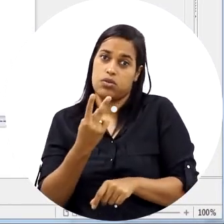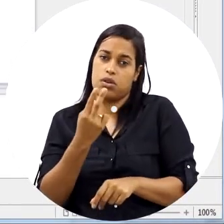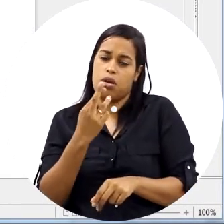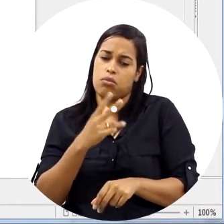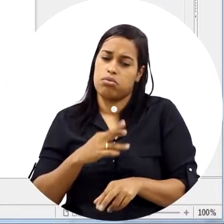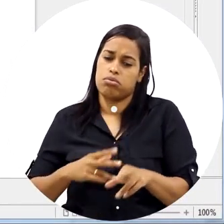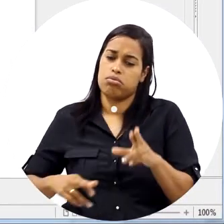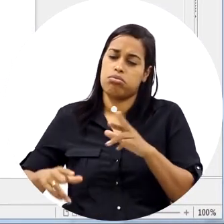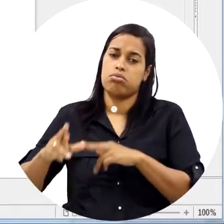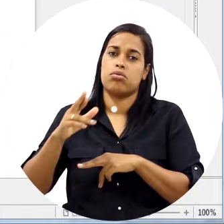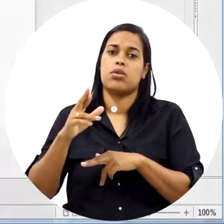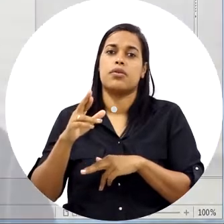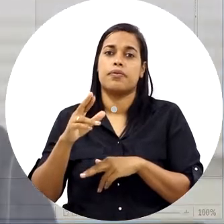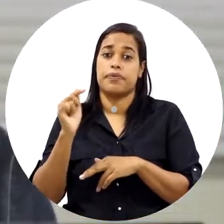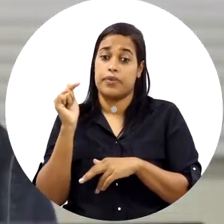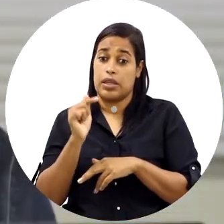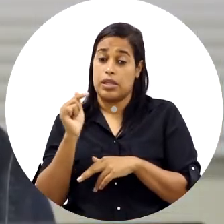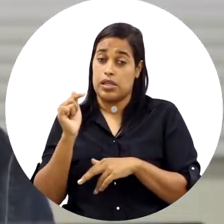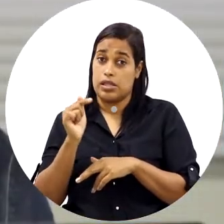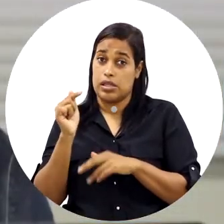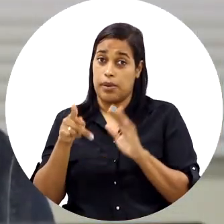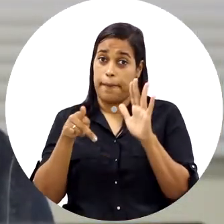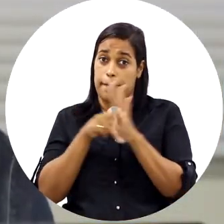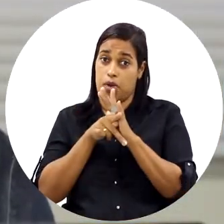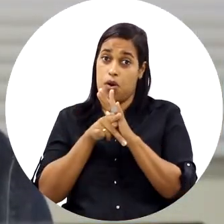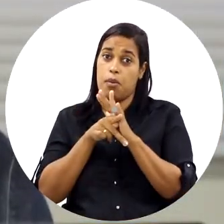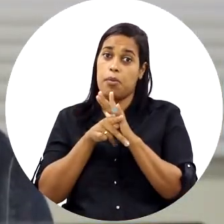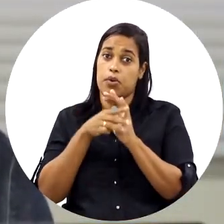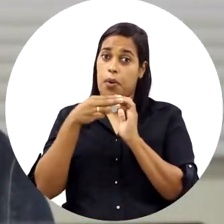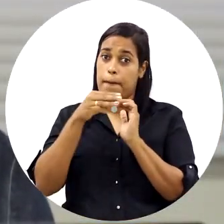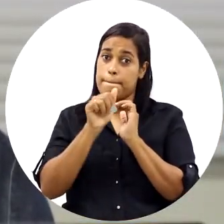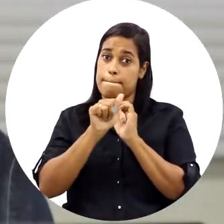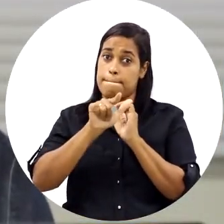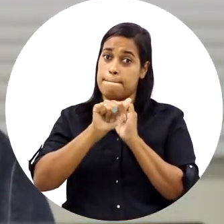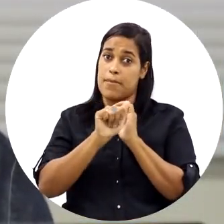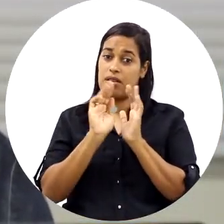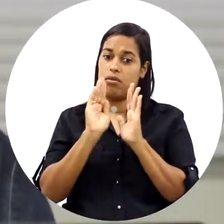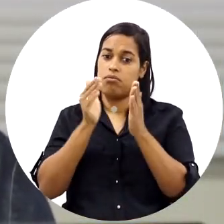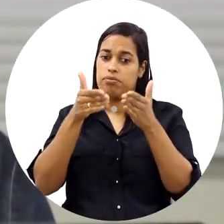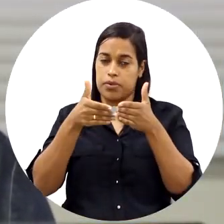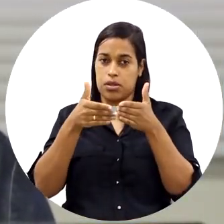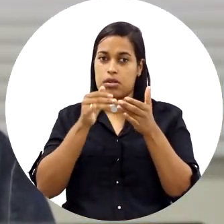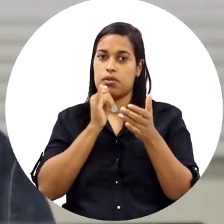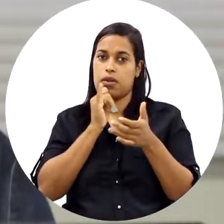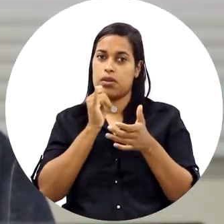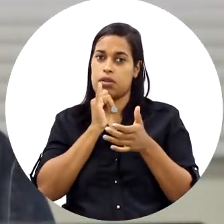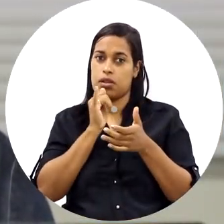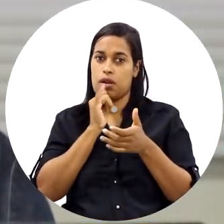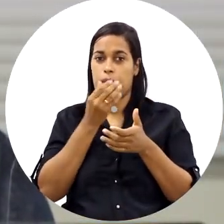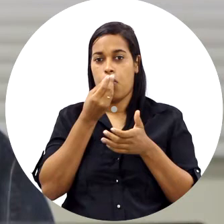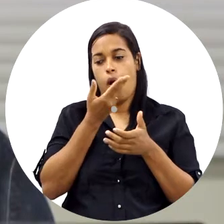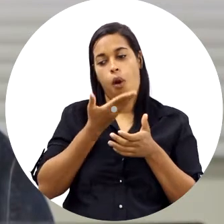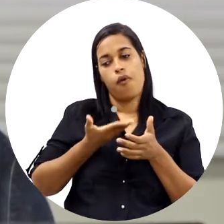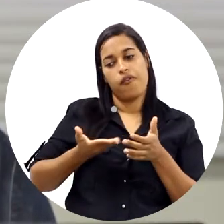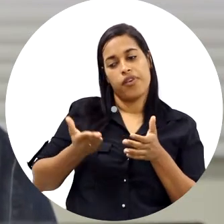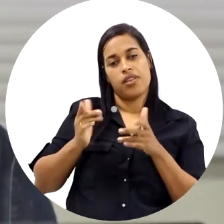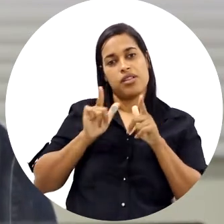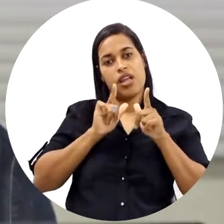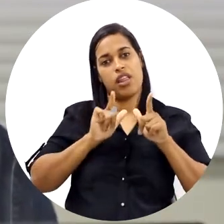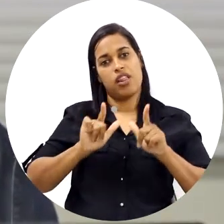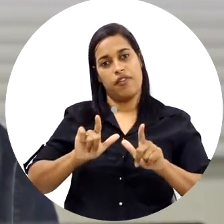assim sucessivamente. Então, esse é um recurso de malha direta, ela pode ser utilizada com outros contextos. Eu dei um exemplo aqui de convite, de